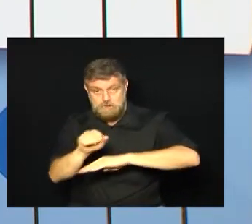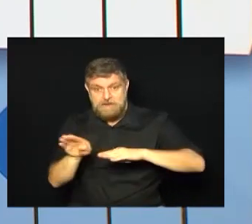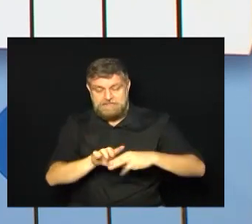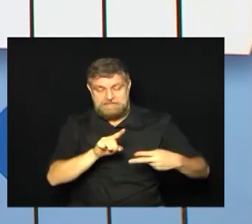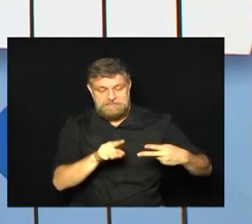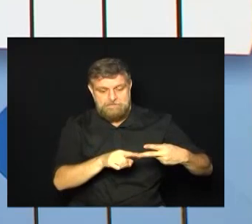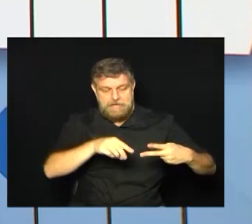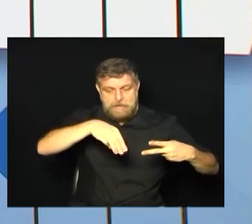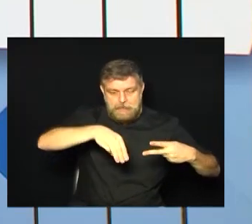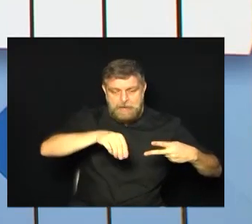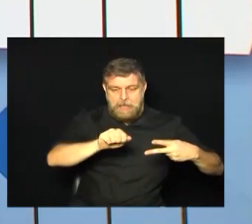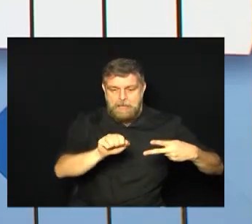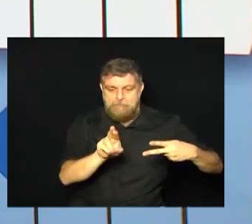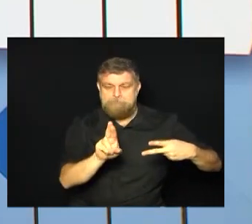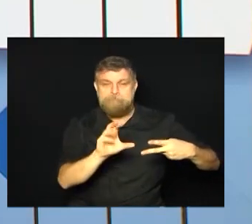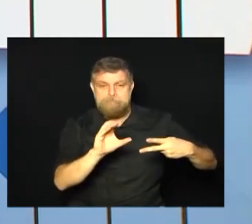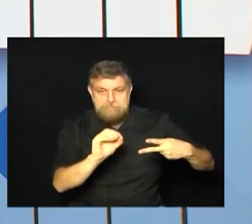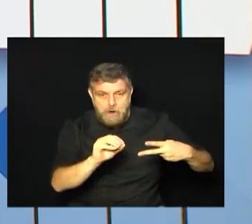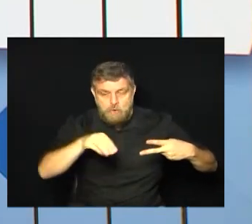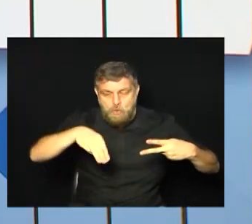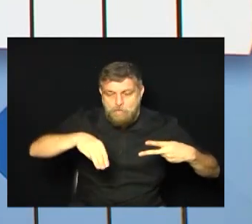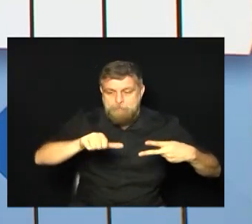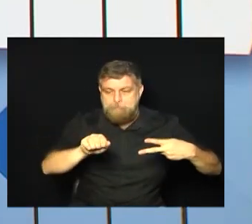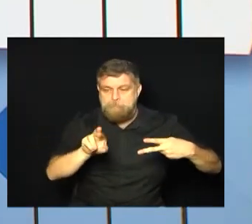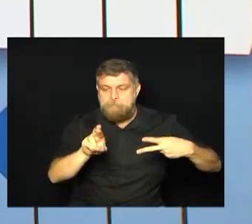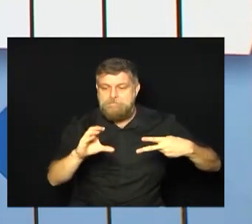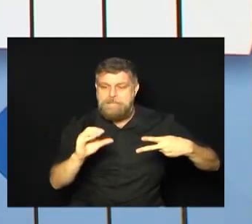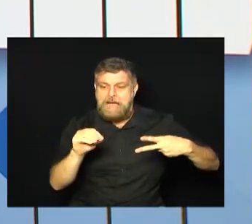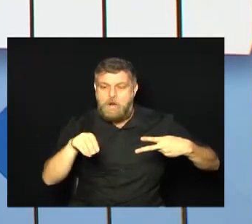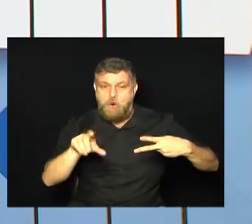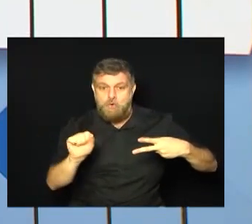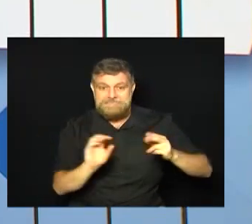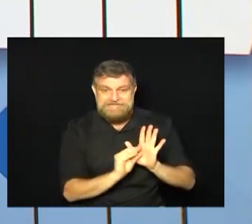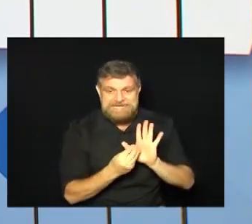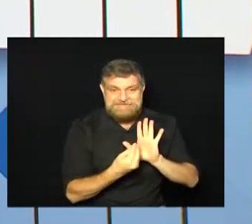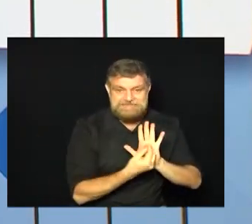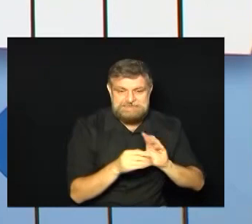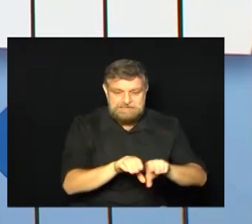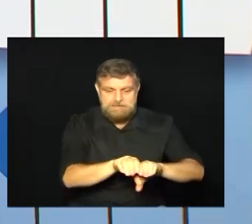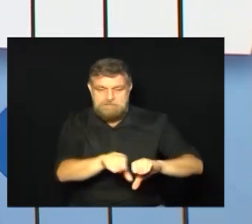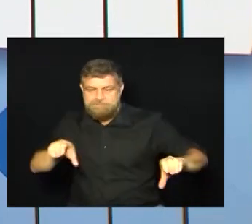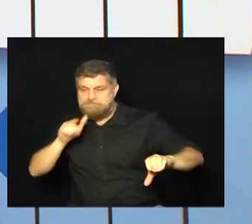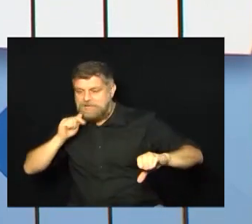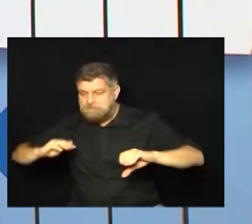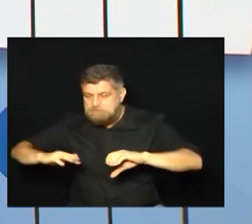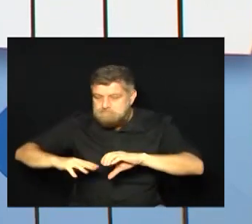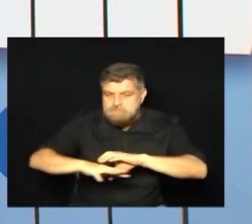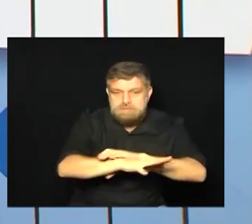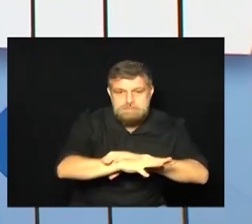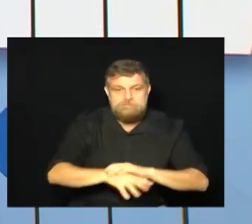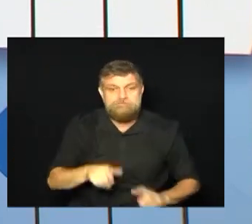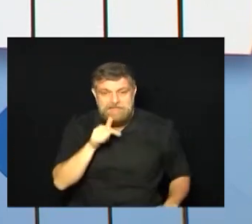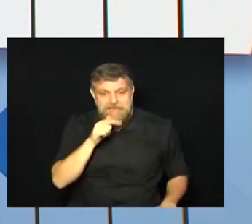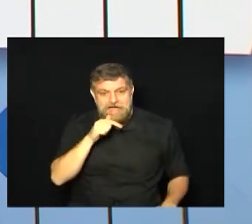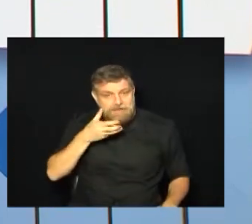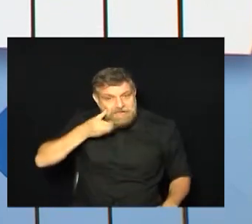Marcondes vão ficar sem água, porque a Sanasa vai fazer um serviço de interligação de redes. Então, guarde